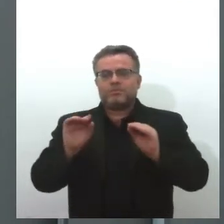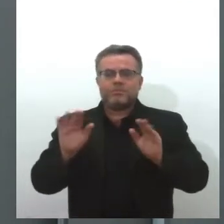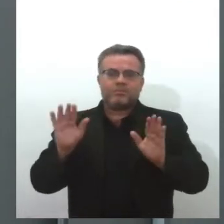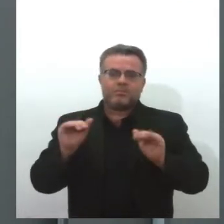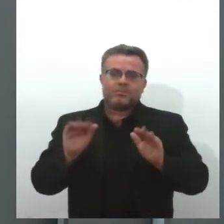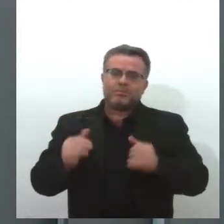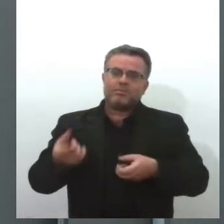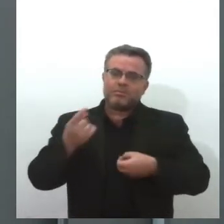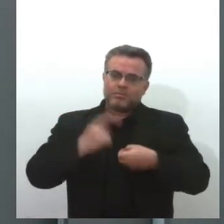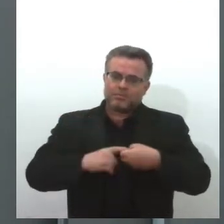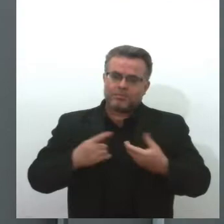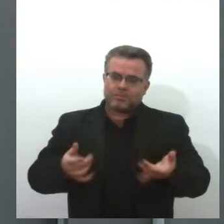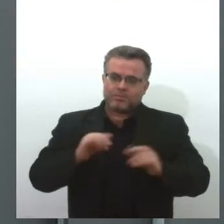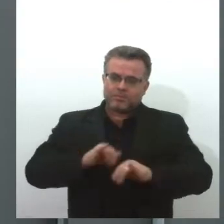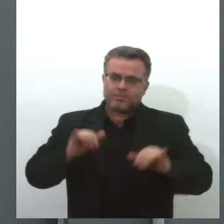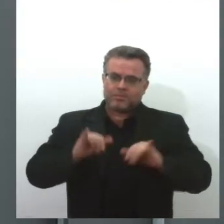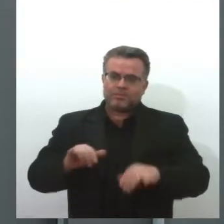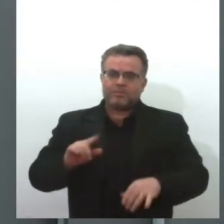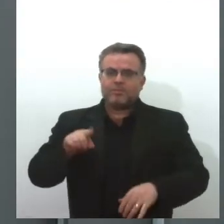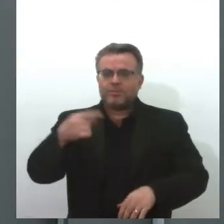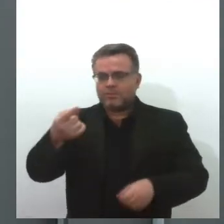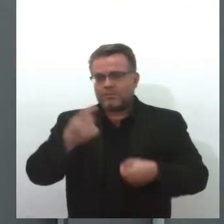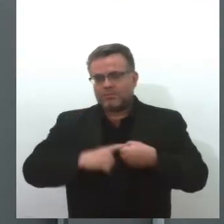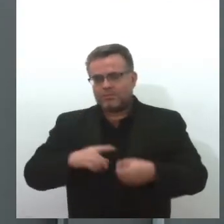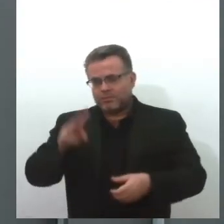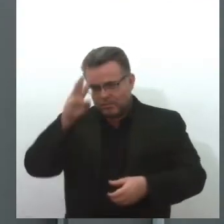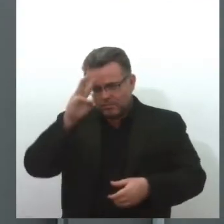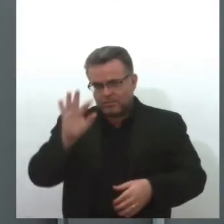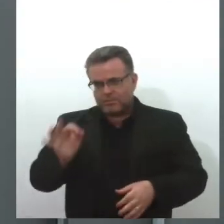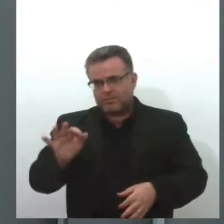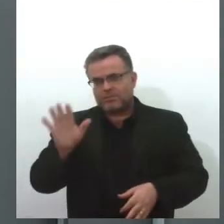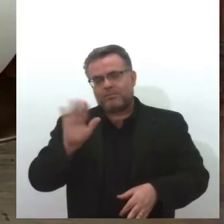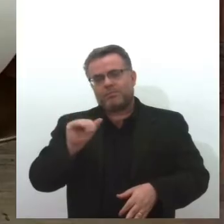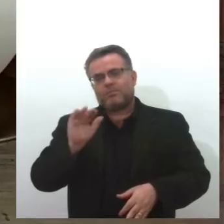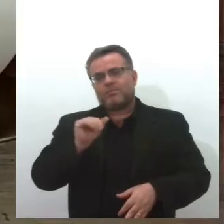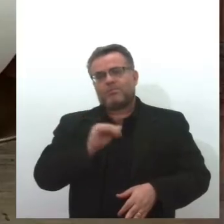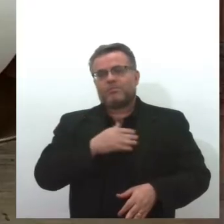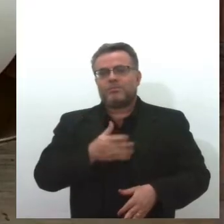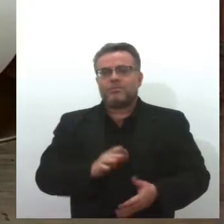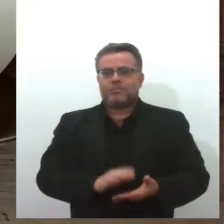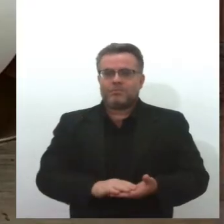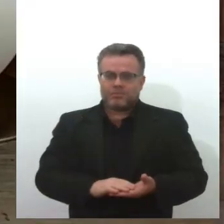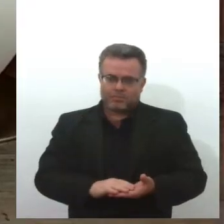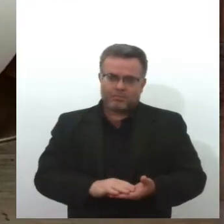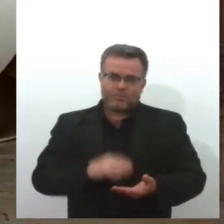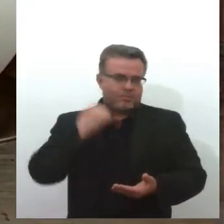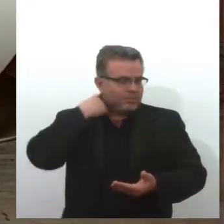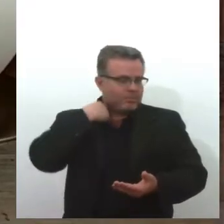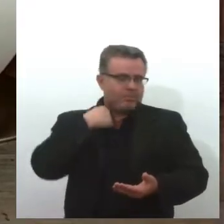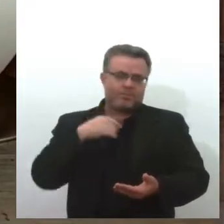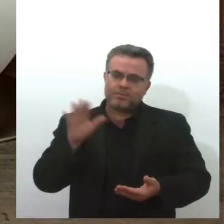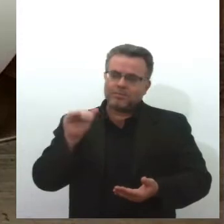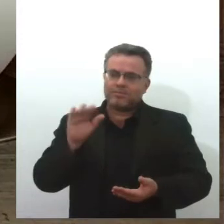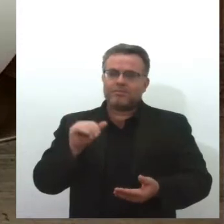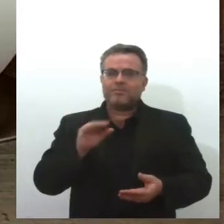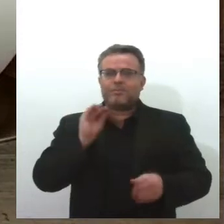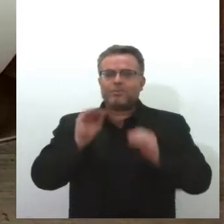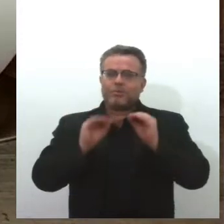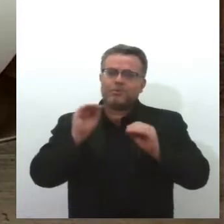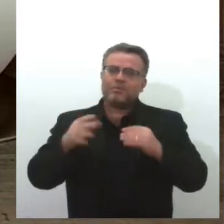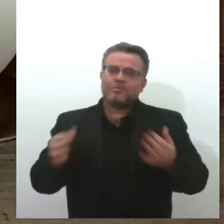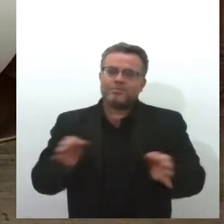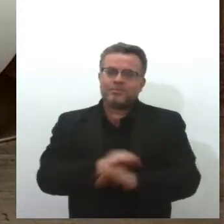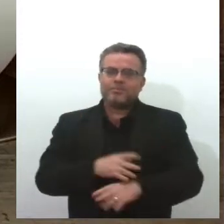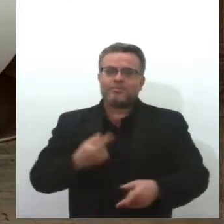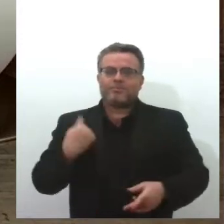encontrar, meninas, na próxima terça-feira com fé em Deus. Tchau, tchau. Bom fim de semana para vocês, hein? Para nós, Valquíria. Obrigada. Beijo, beijo. E a gente continua